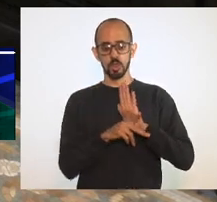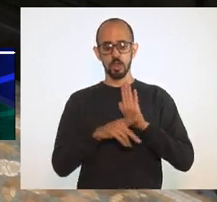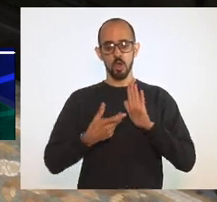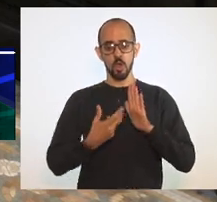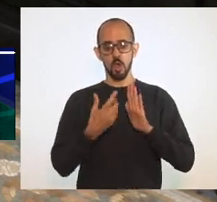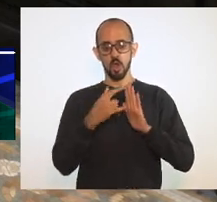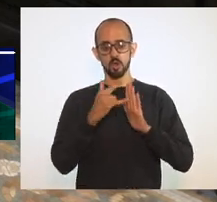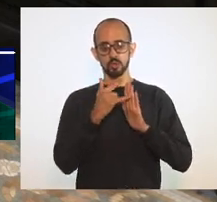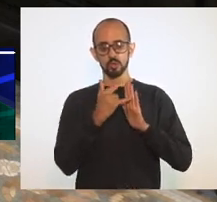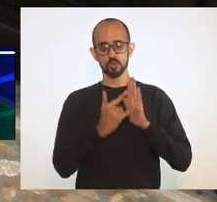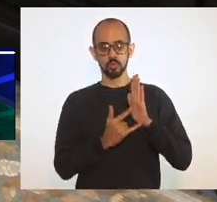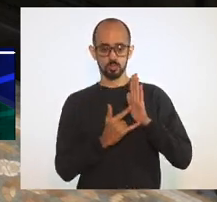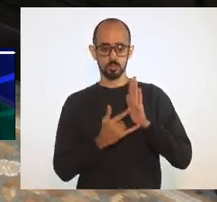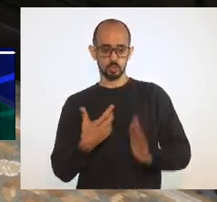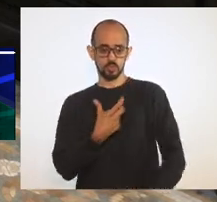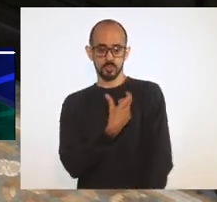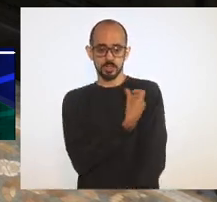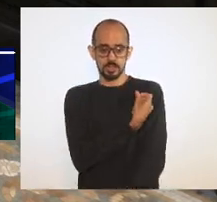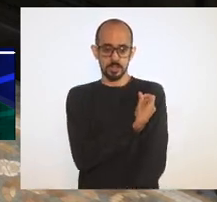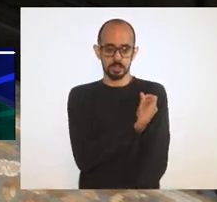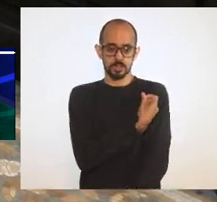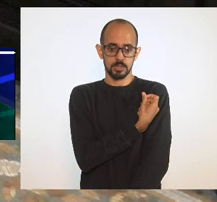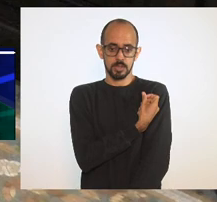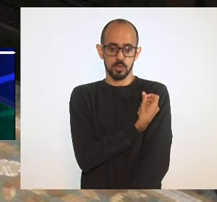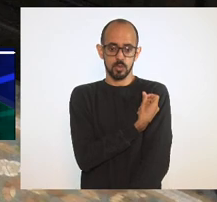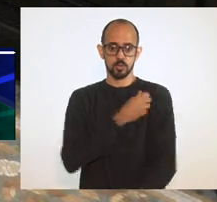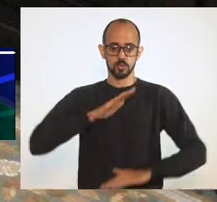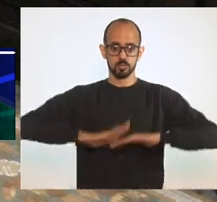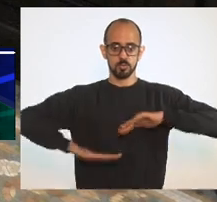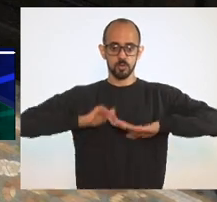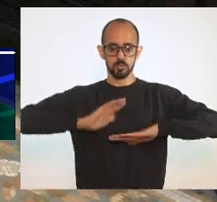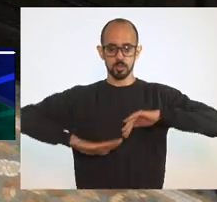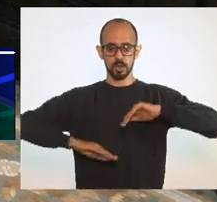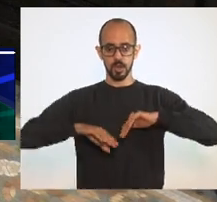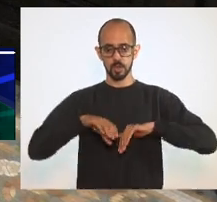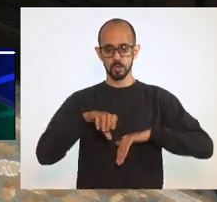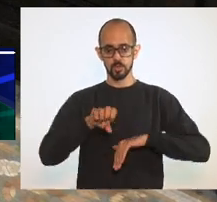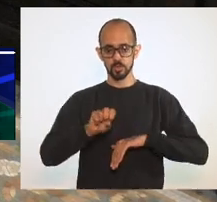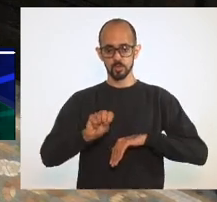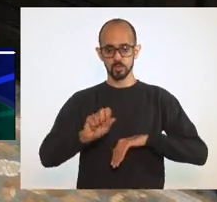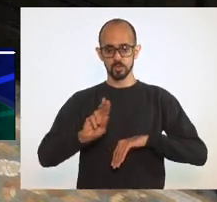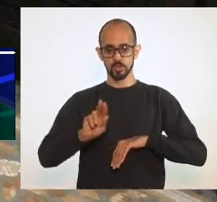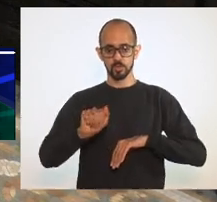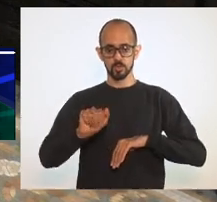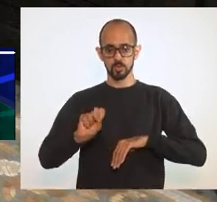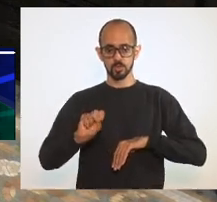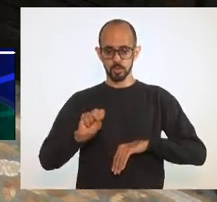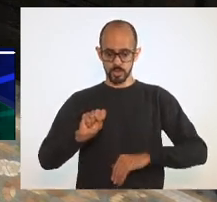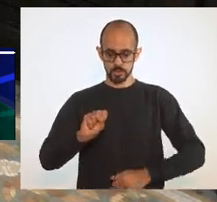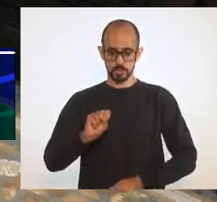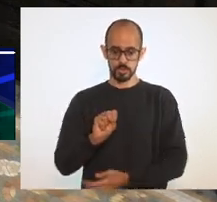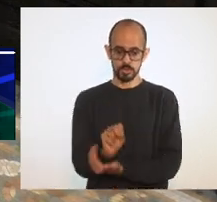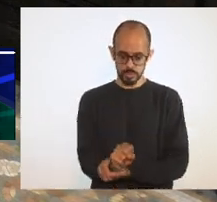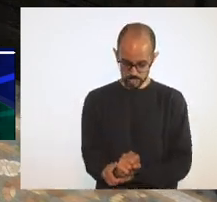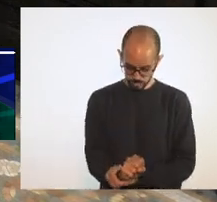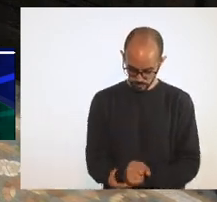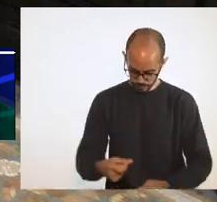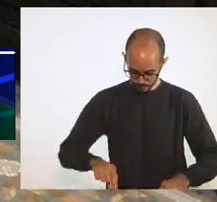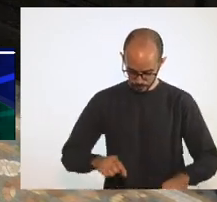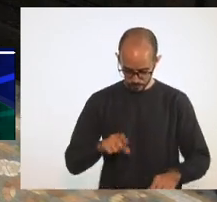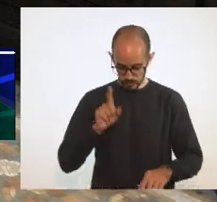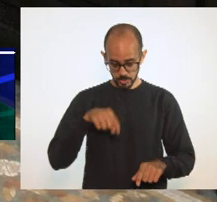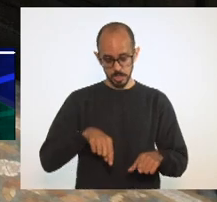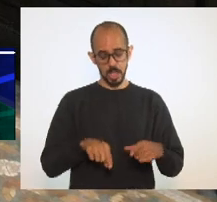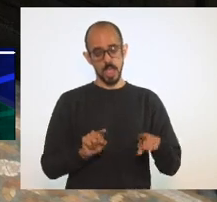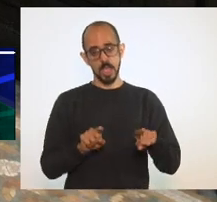como prioridade aos profissionais do Sistema Único de Assistência Social, que é composto